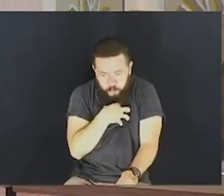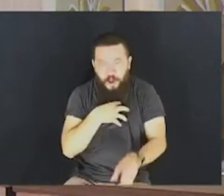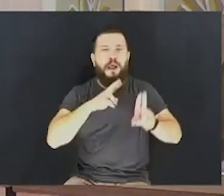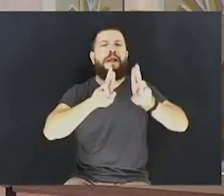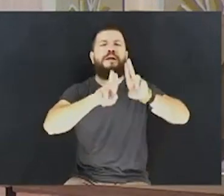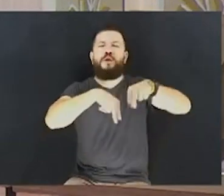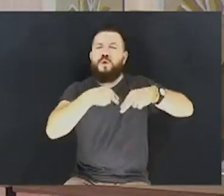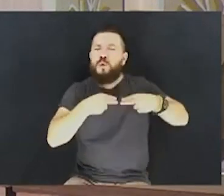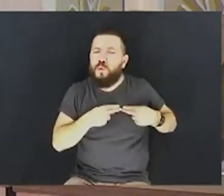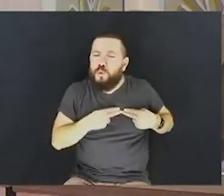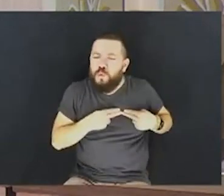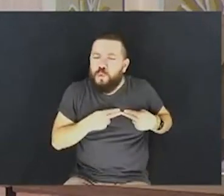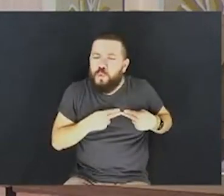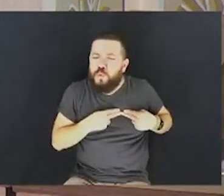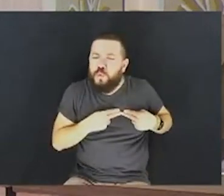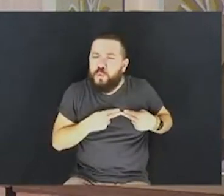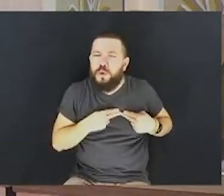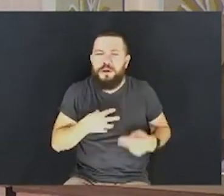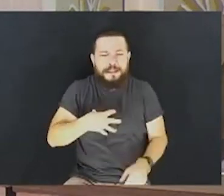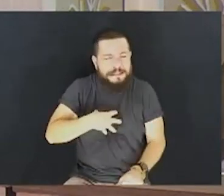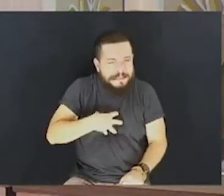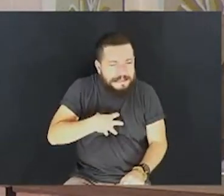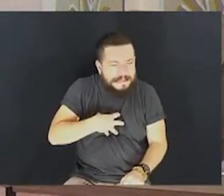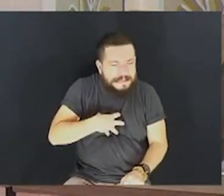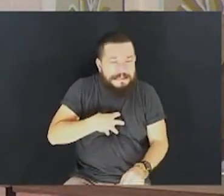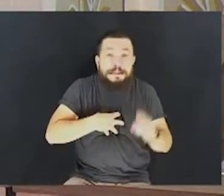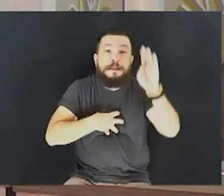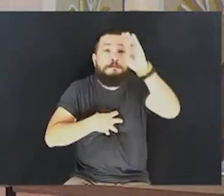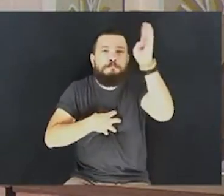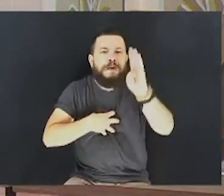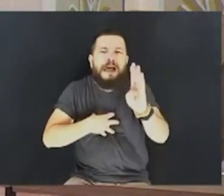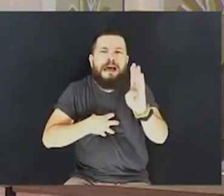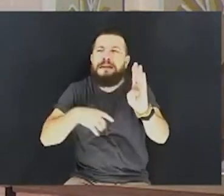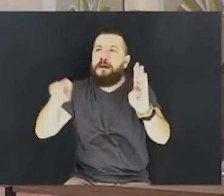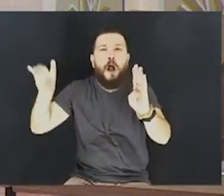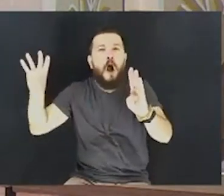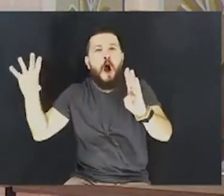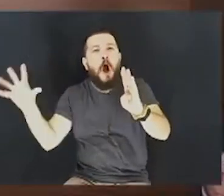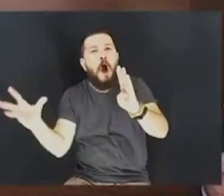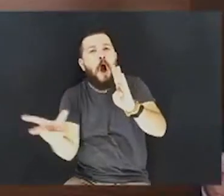o luto pelo Brasil tomado por bandidos. Obrigado,